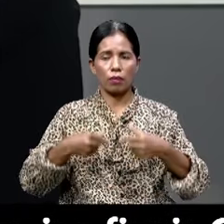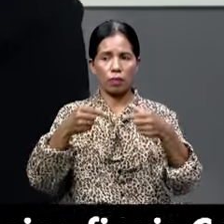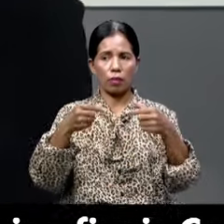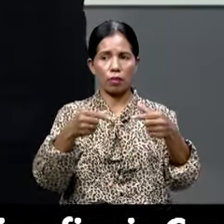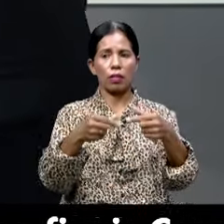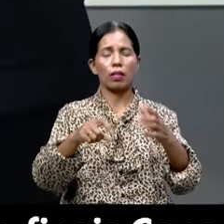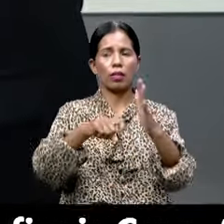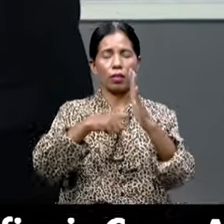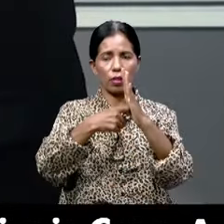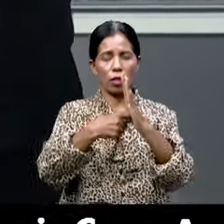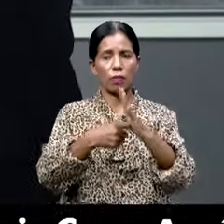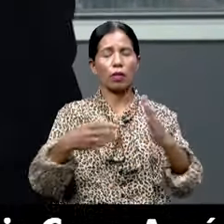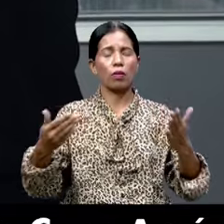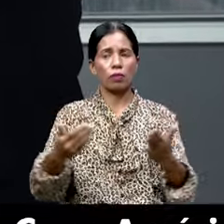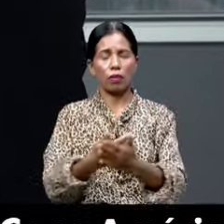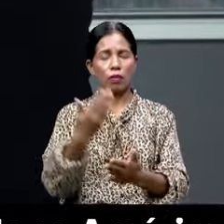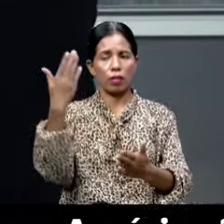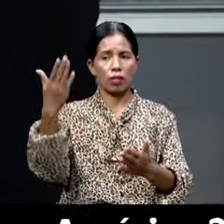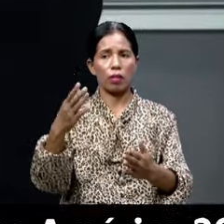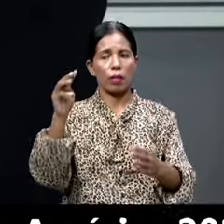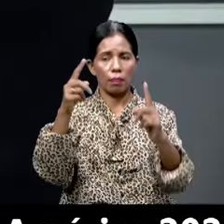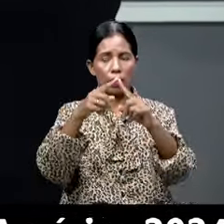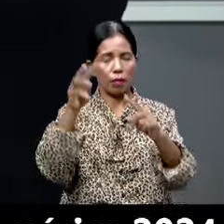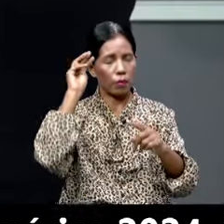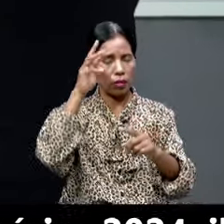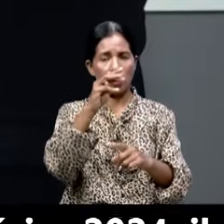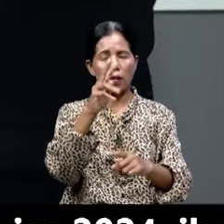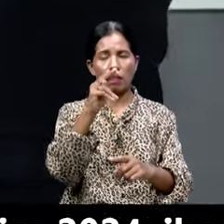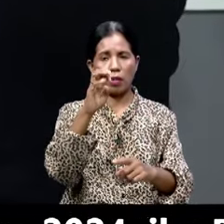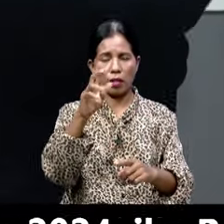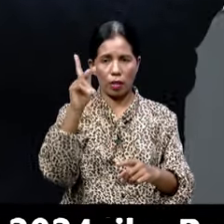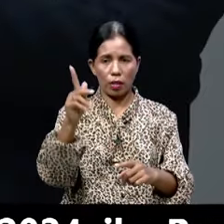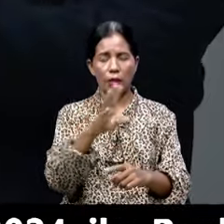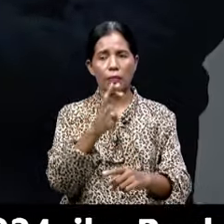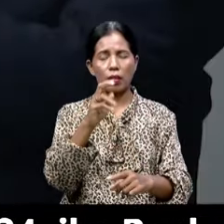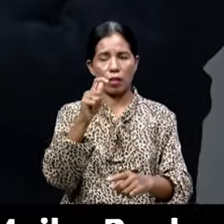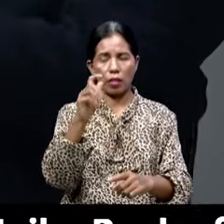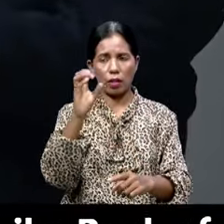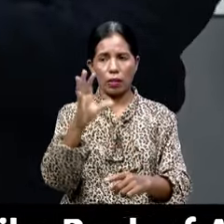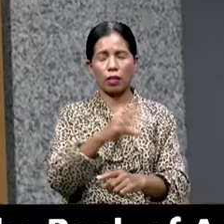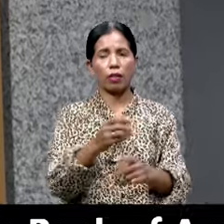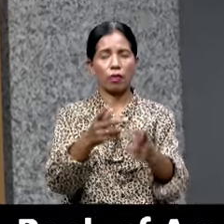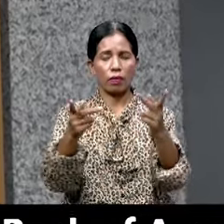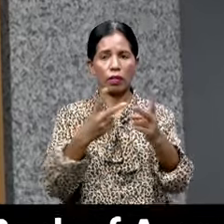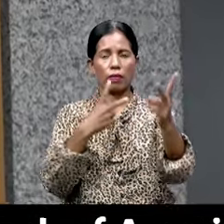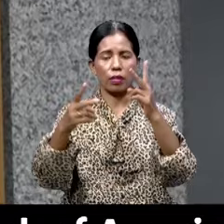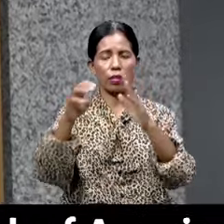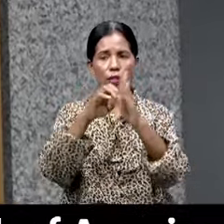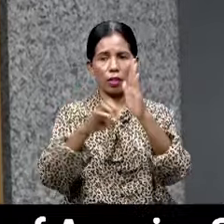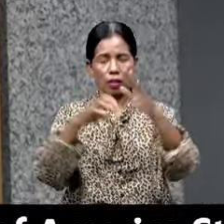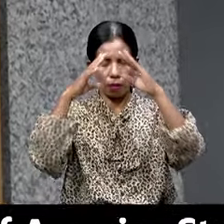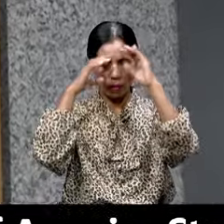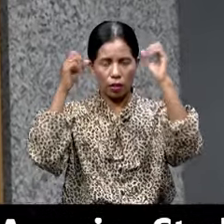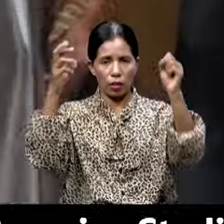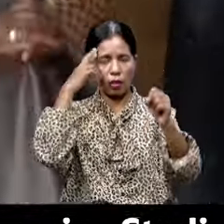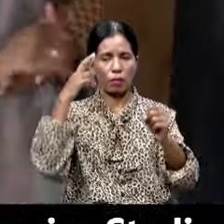sabe, edifício FONG, Embaixada Timor-Lesteniana, do Ministro do Negócio Estrangeiro na Cooperação, Bendito Freitas, e a âmbito visita Estado, Presidente da República, José